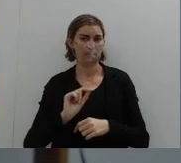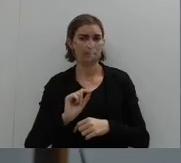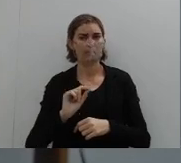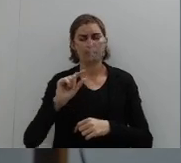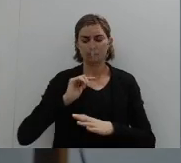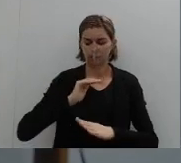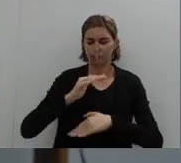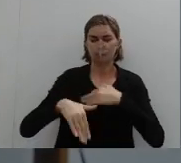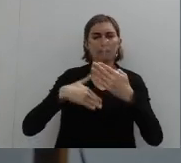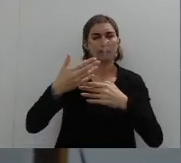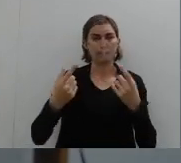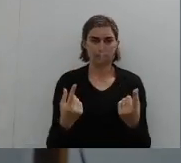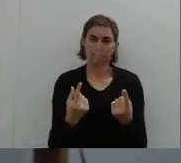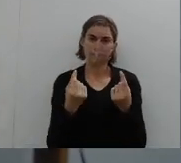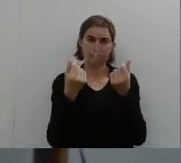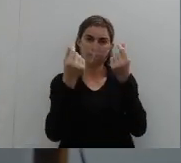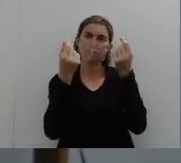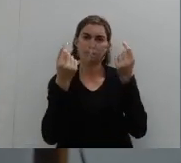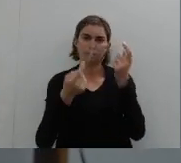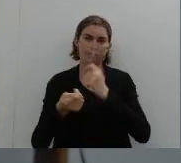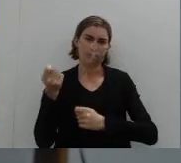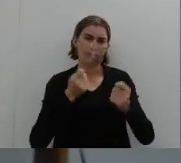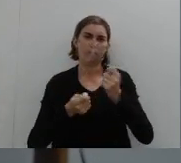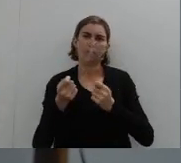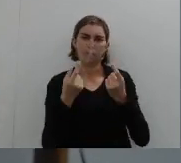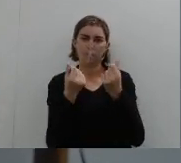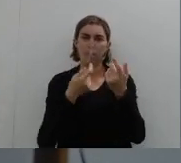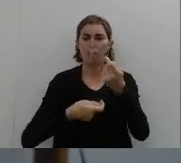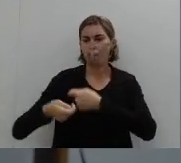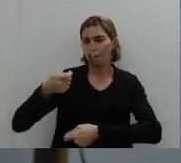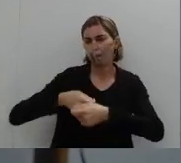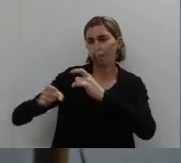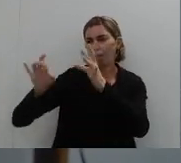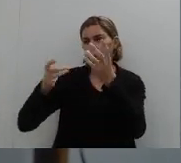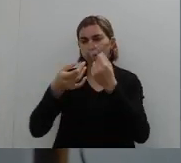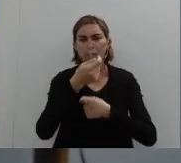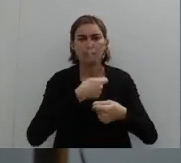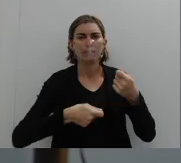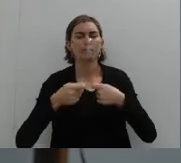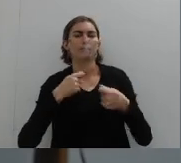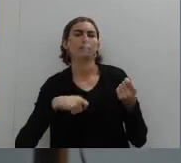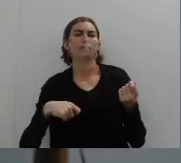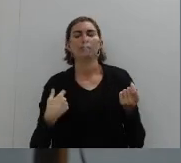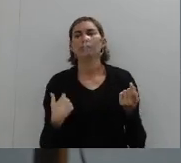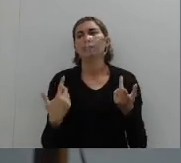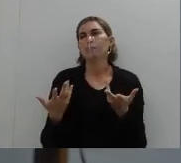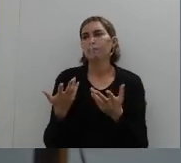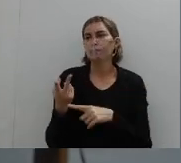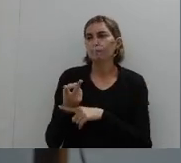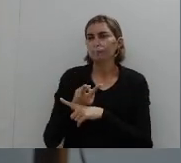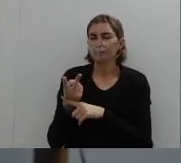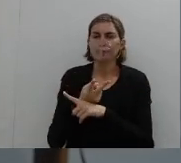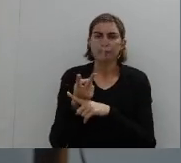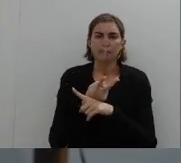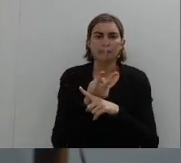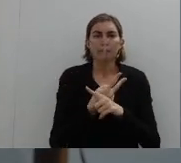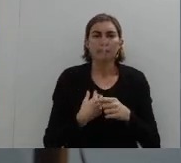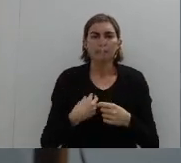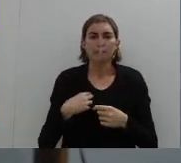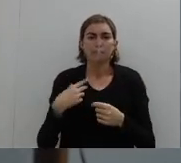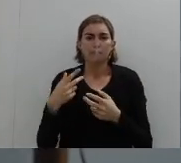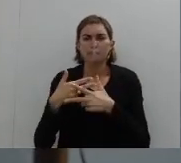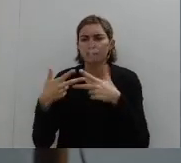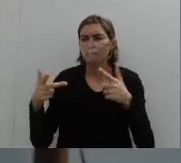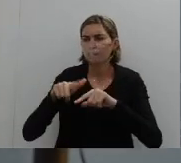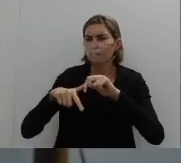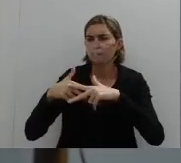no processo econômico, certo? No processo comercial, na questão da busca de